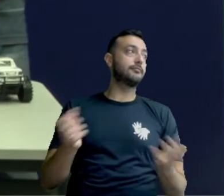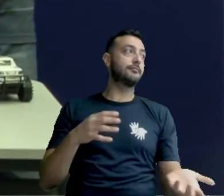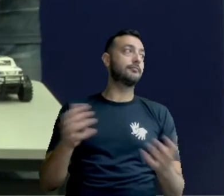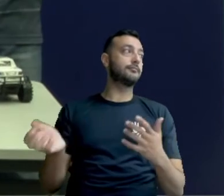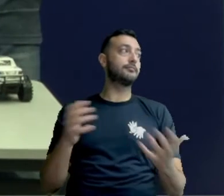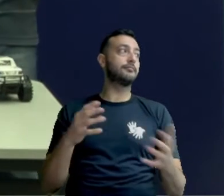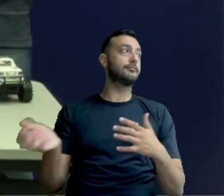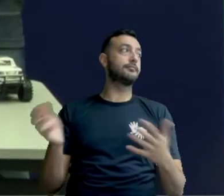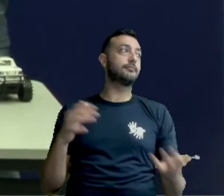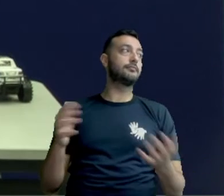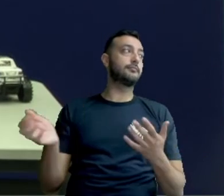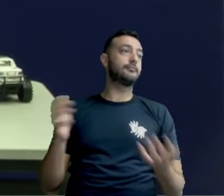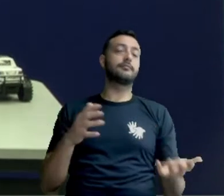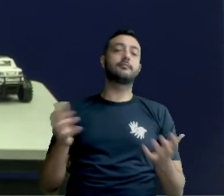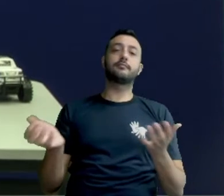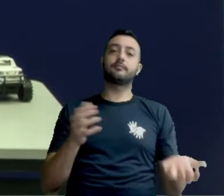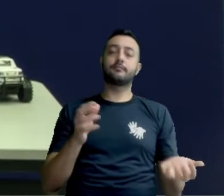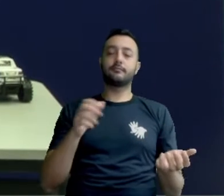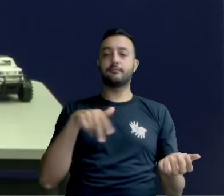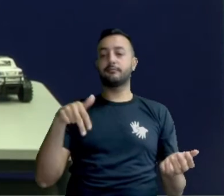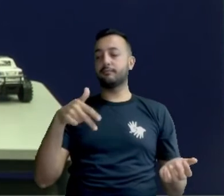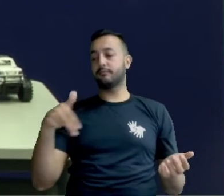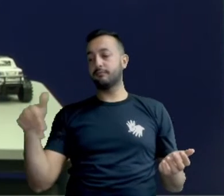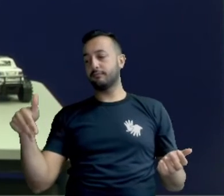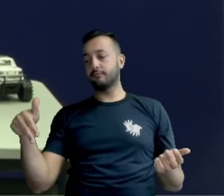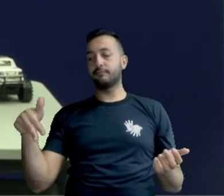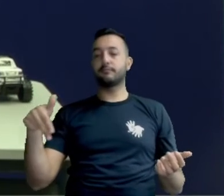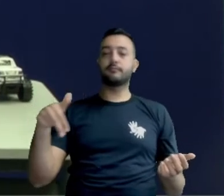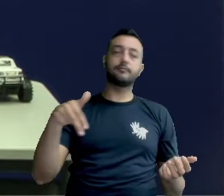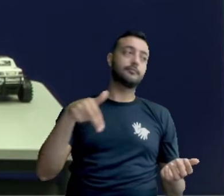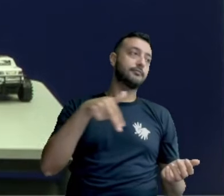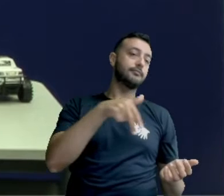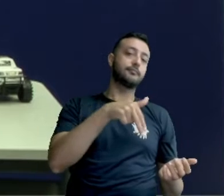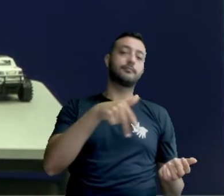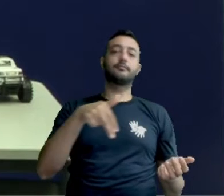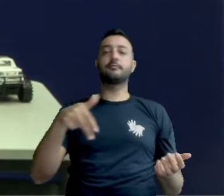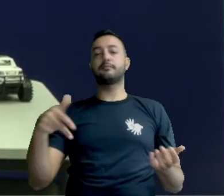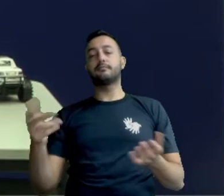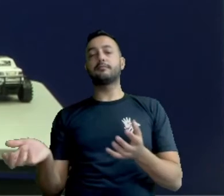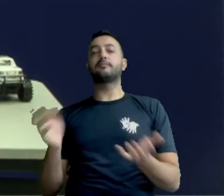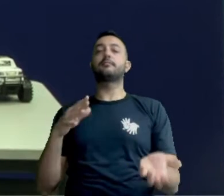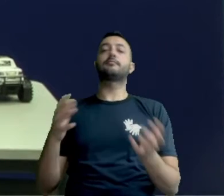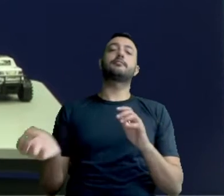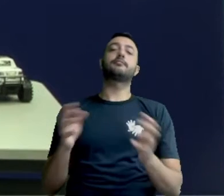cá, com ele. Estou caminhando para cá, jogando aqui.